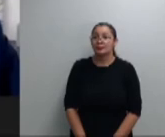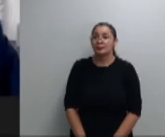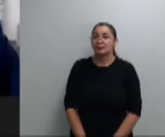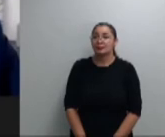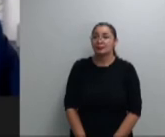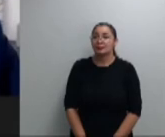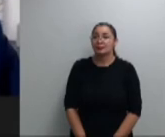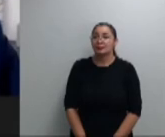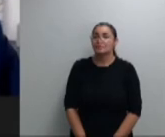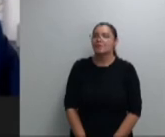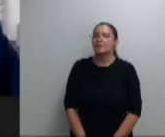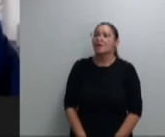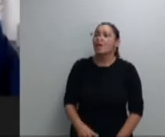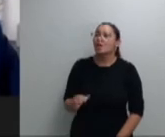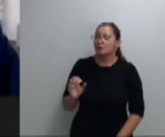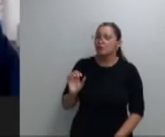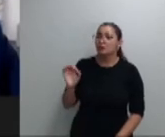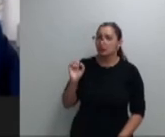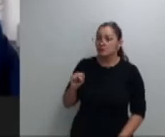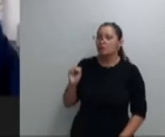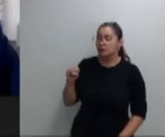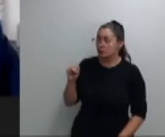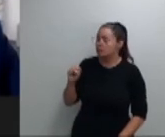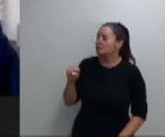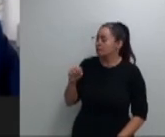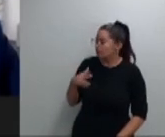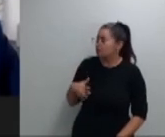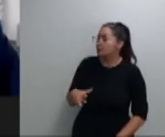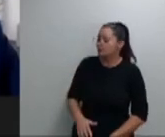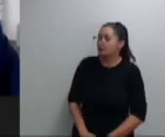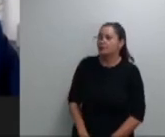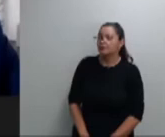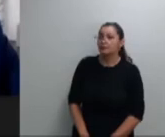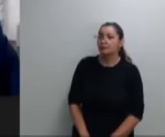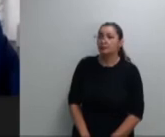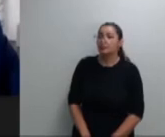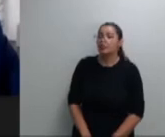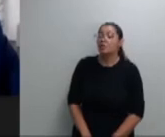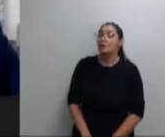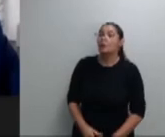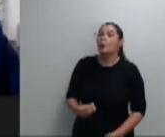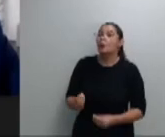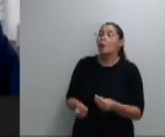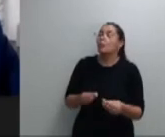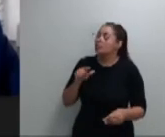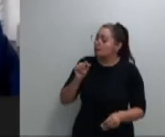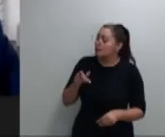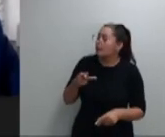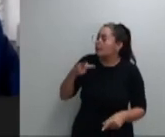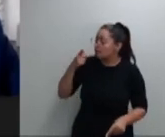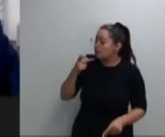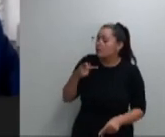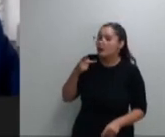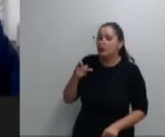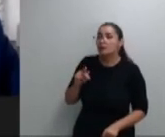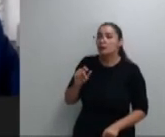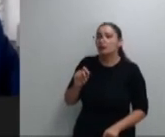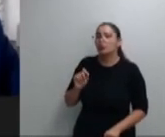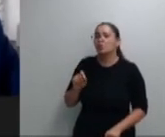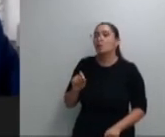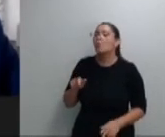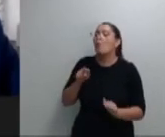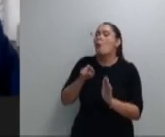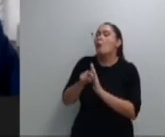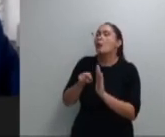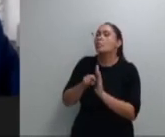exatamente senhor presidente da minha parte foi levantado como eu também levantei o destaque eu indago aos